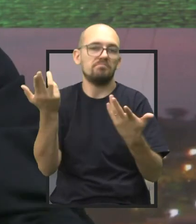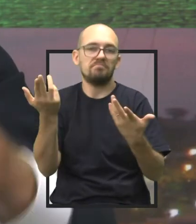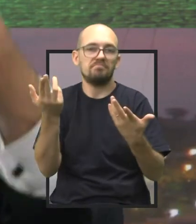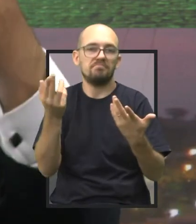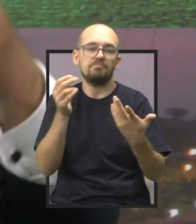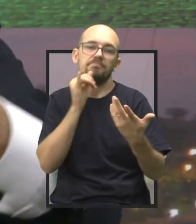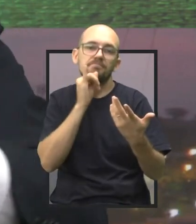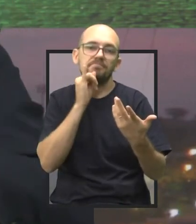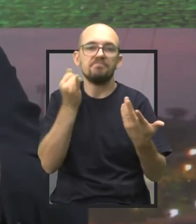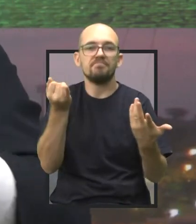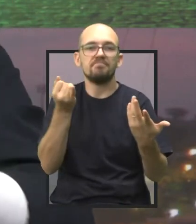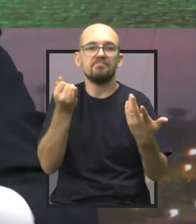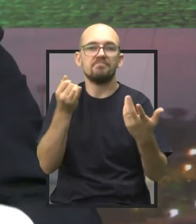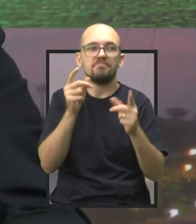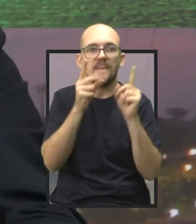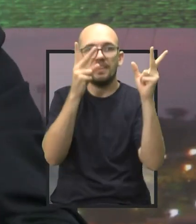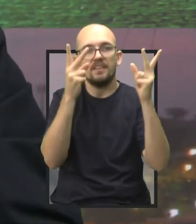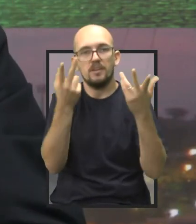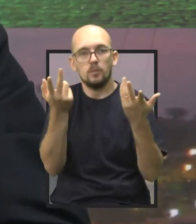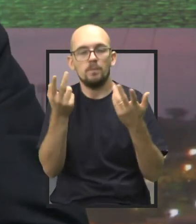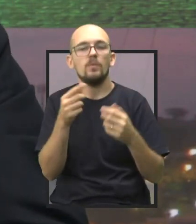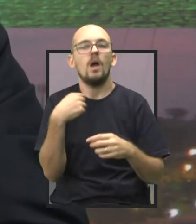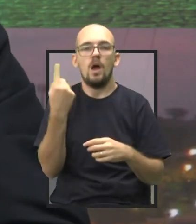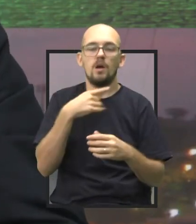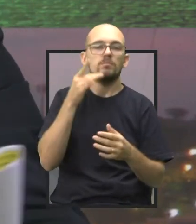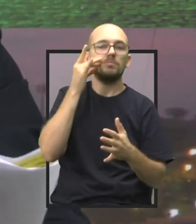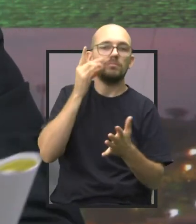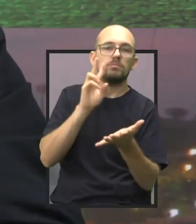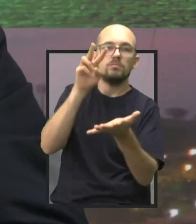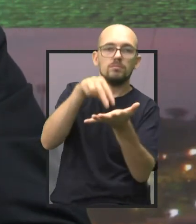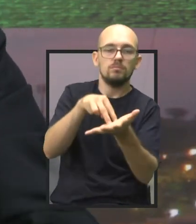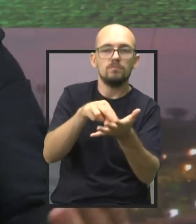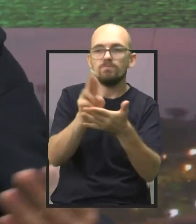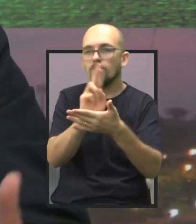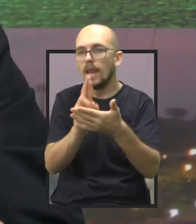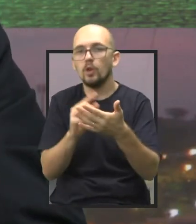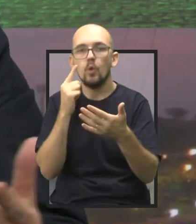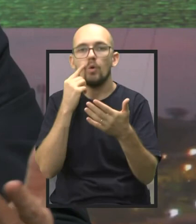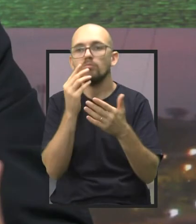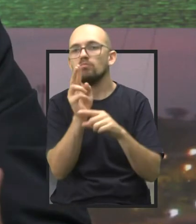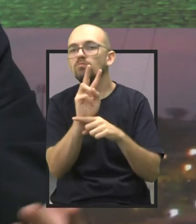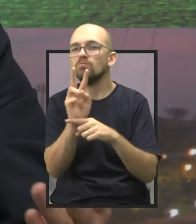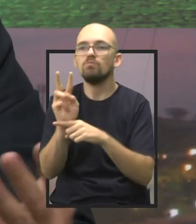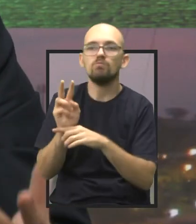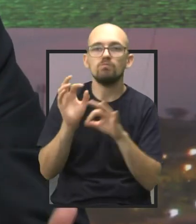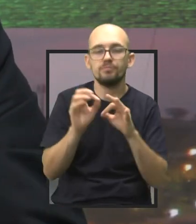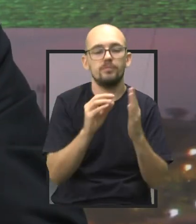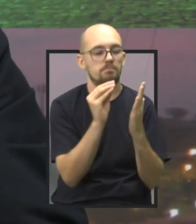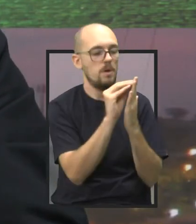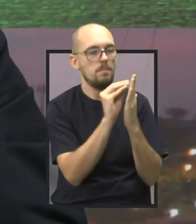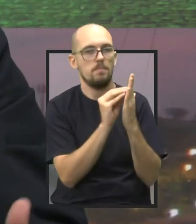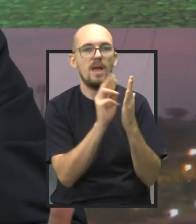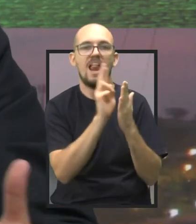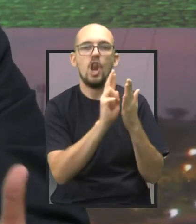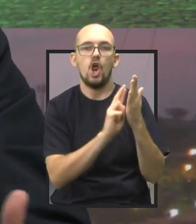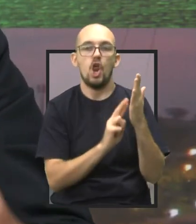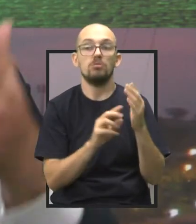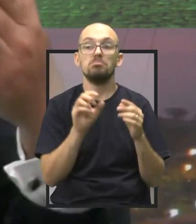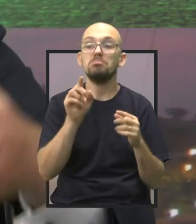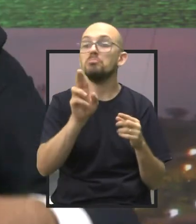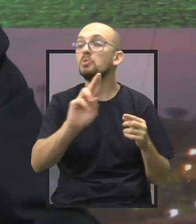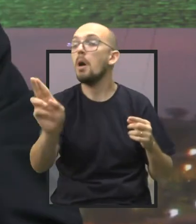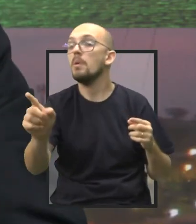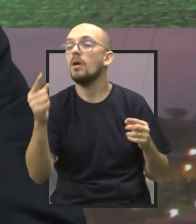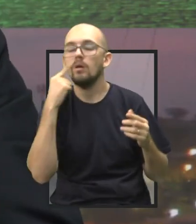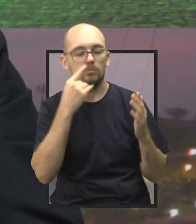relatório da composição familiar da casa. A Caixa vai ver se é a mesma composição de quem pegou a casa, se é o mesmo nome,